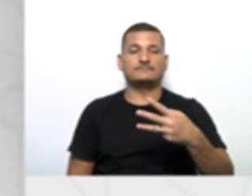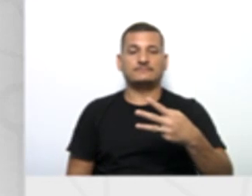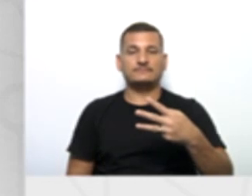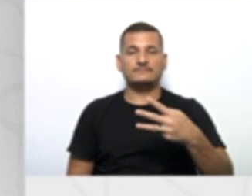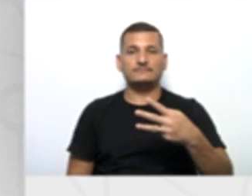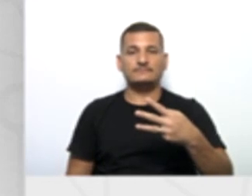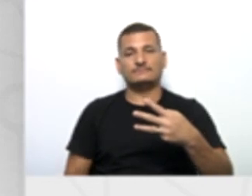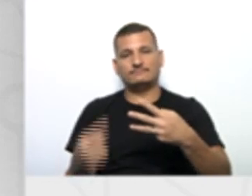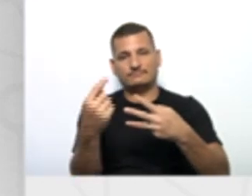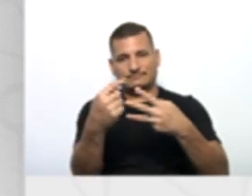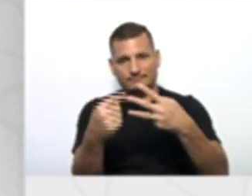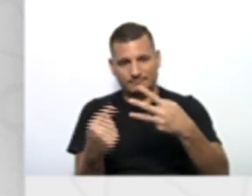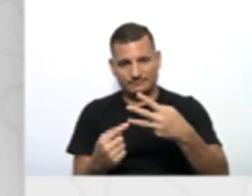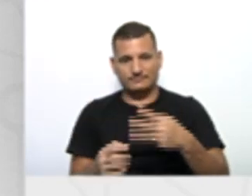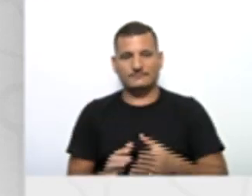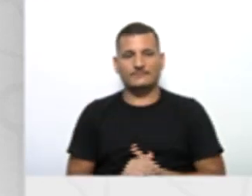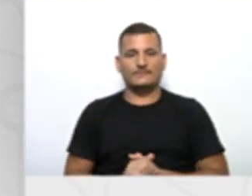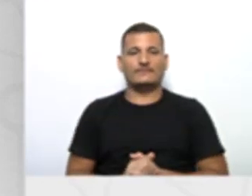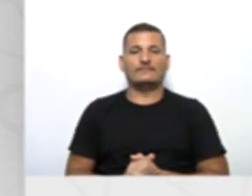três elementos: